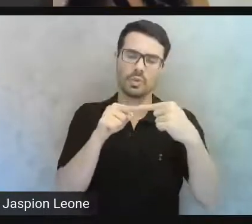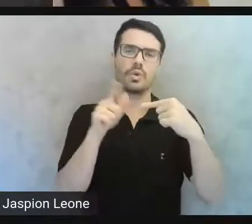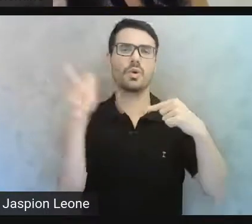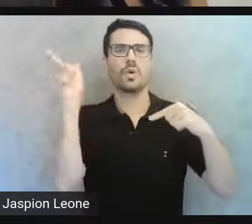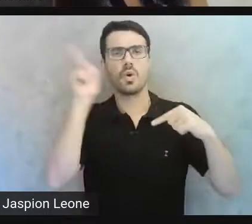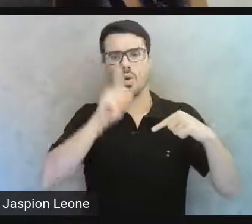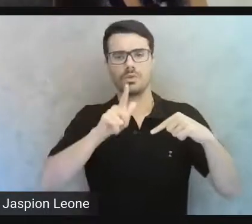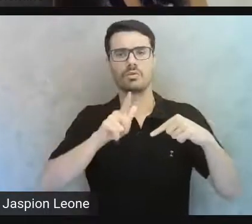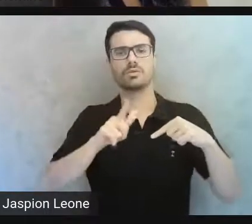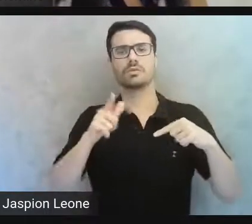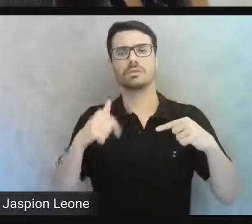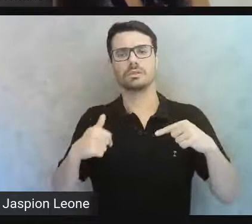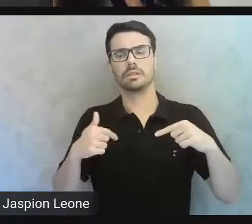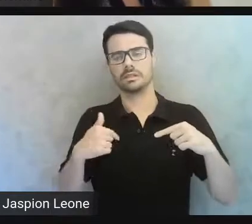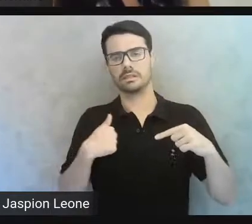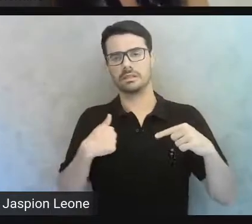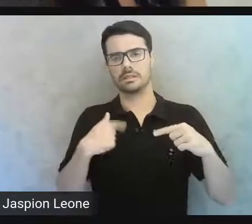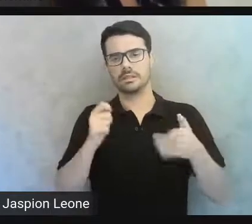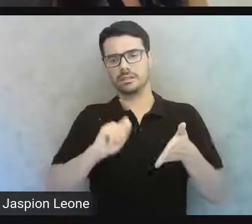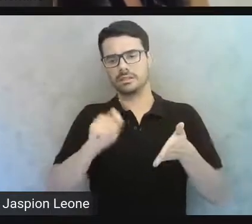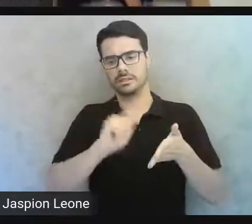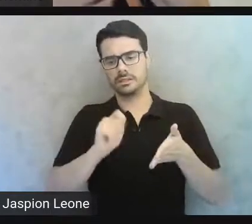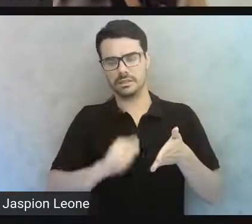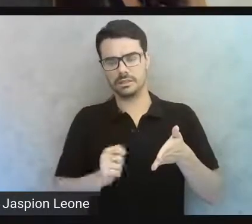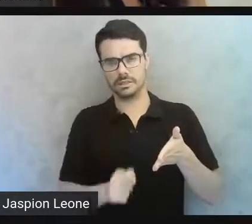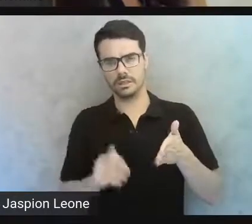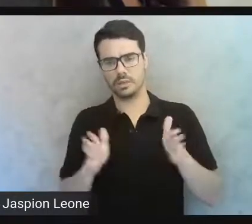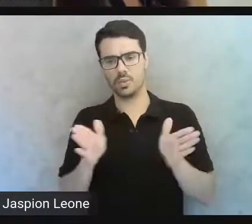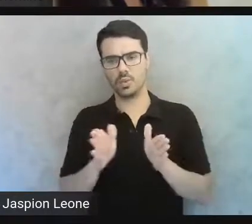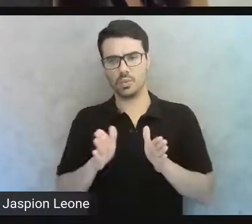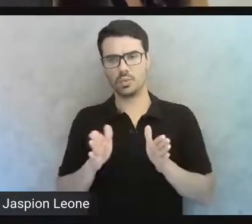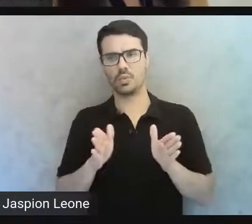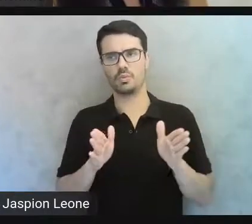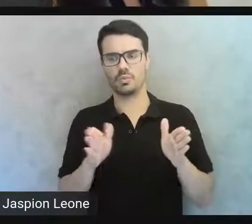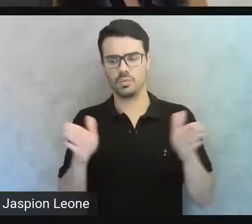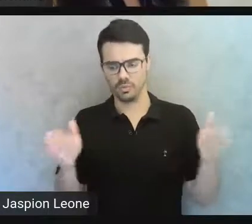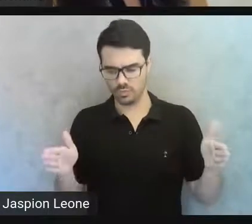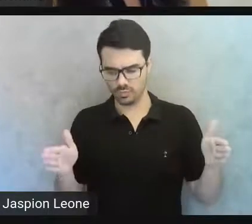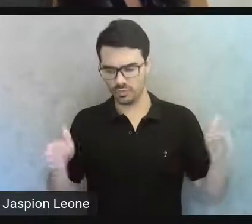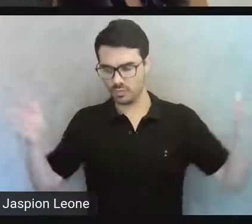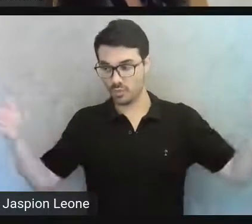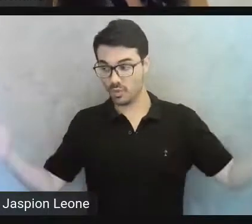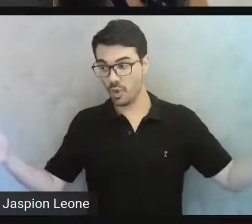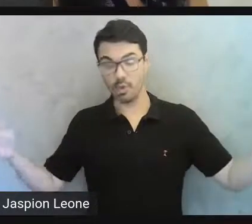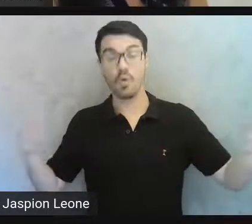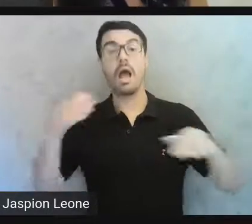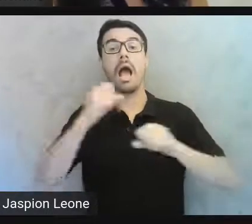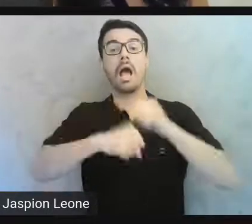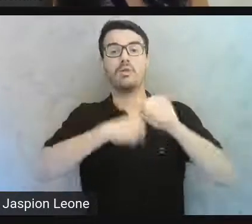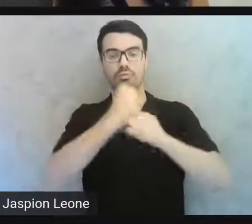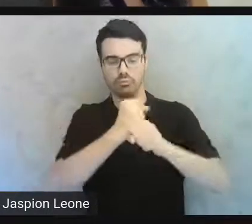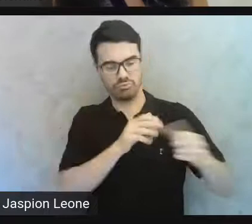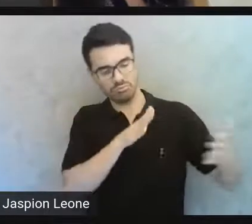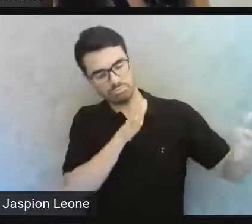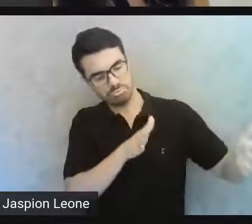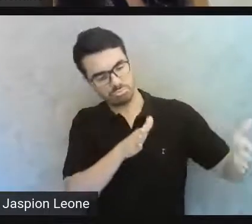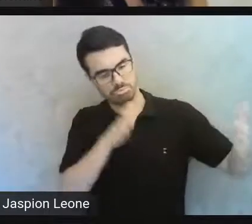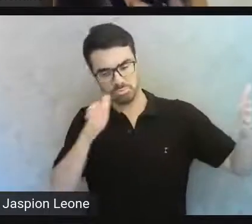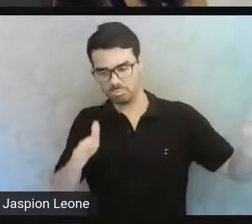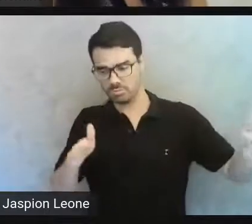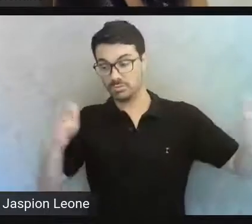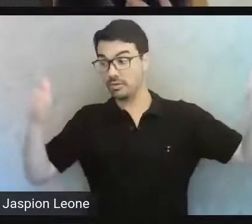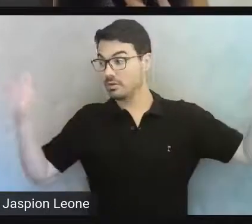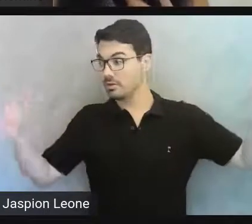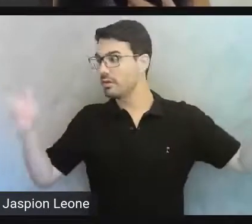consegue, eu descrevi meu objetivo de curto, médio, longo prazo, e eu cheguei lá, é uma sensação tão boa, né, assim, de missão